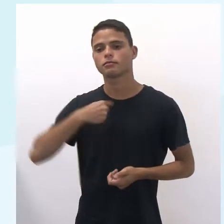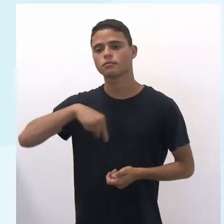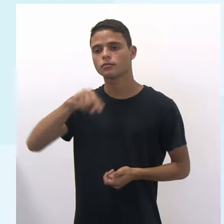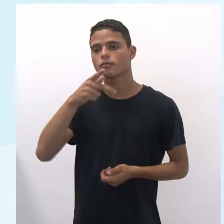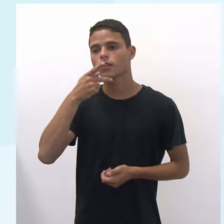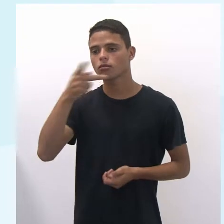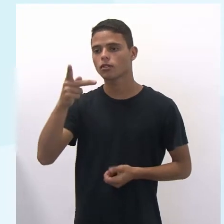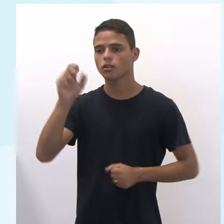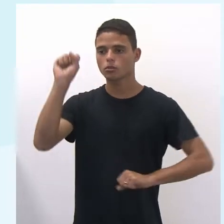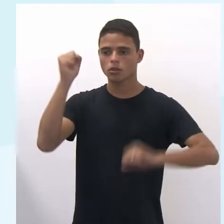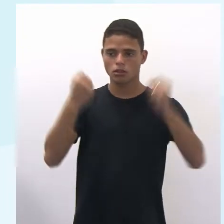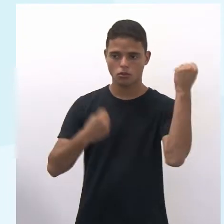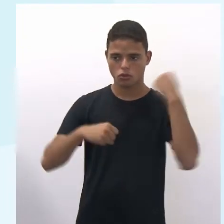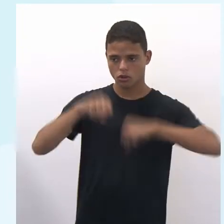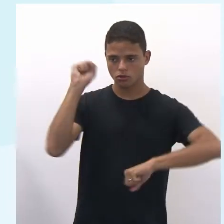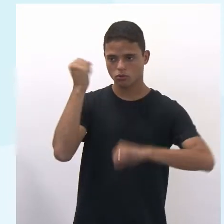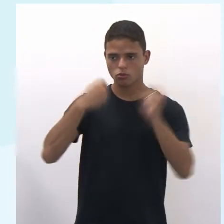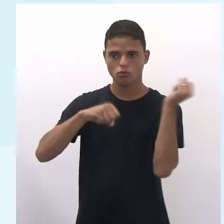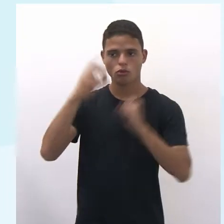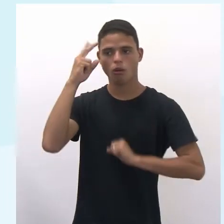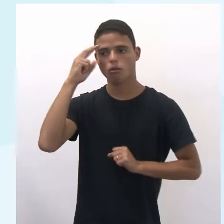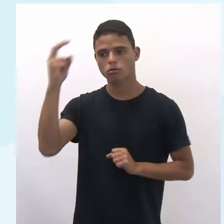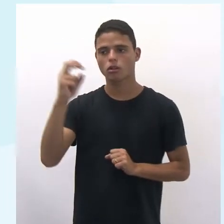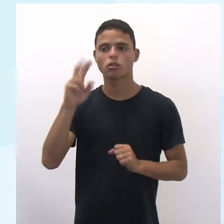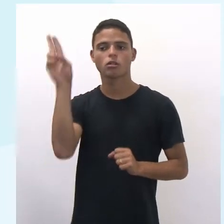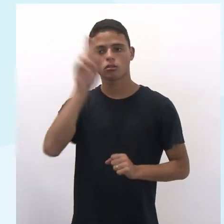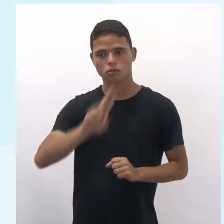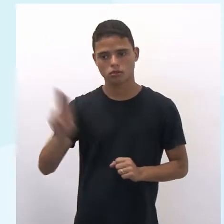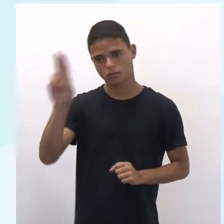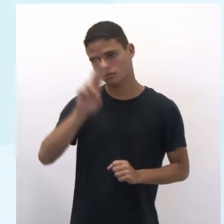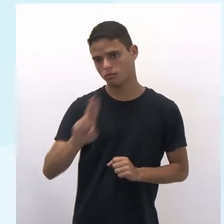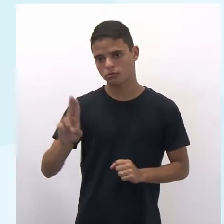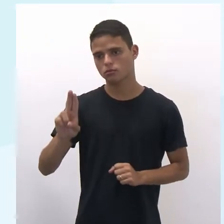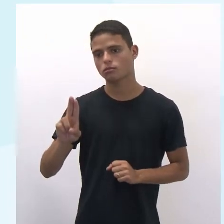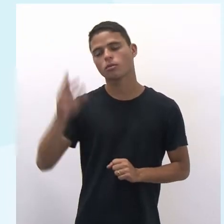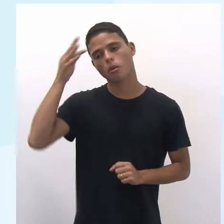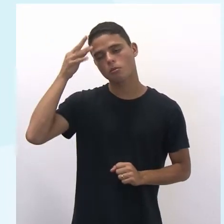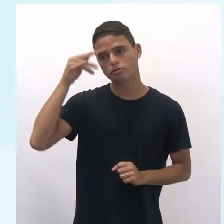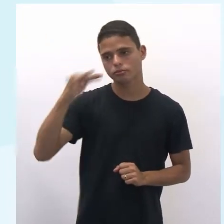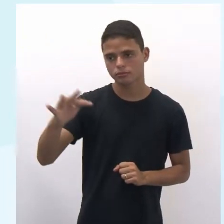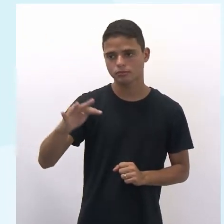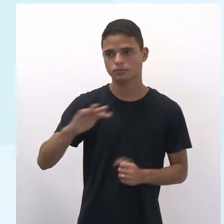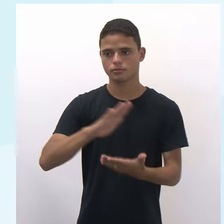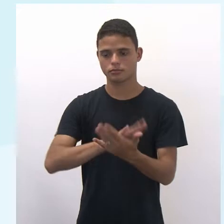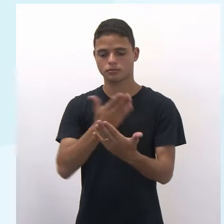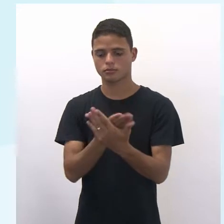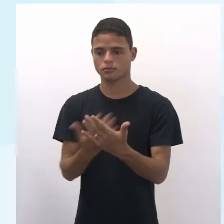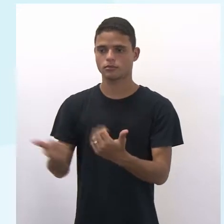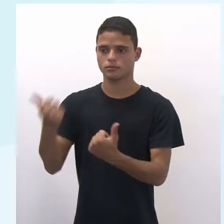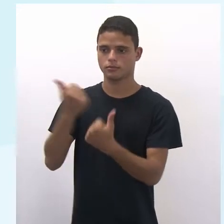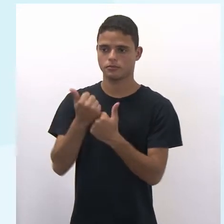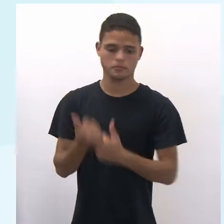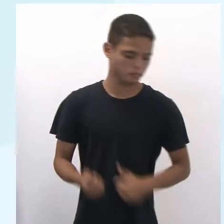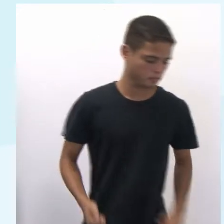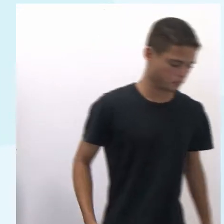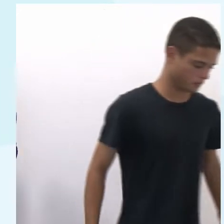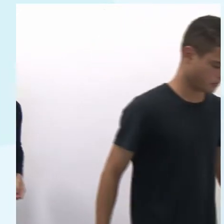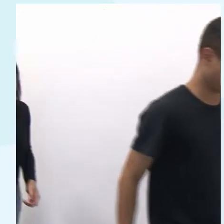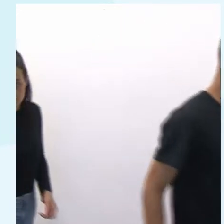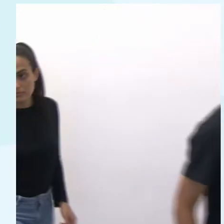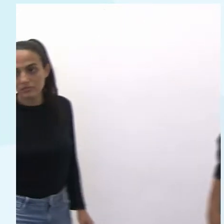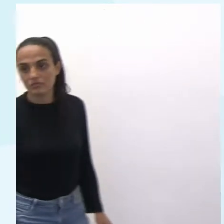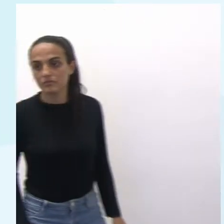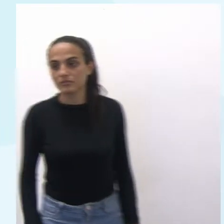indústria cultural, nós usamos, sim, grandes filósofos da Escola de Frankfurt, como Theodor Adorno,